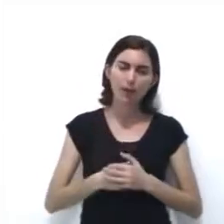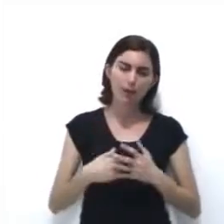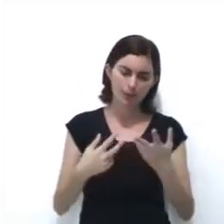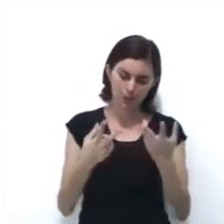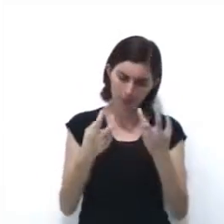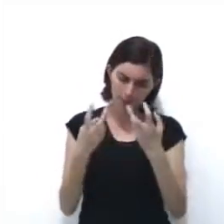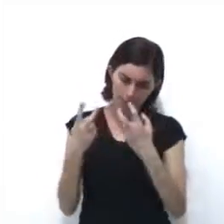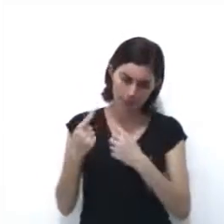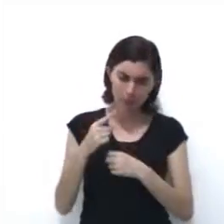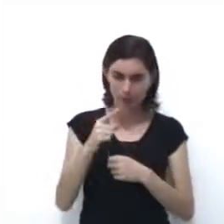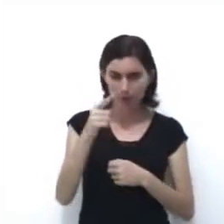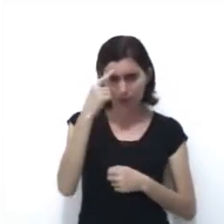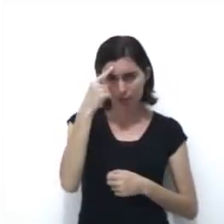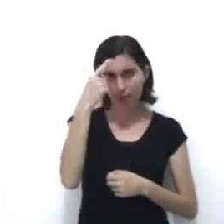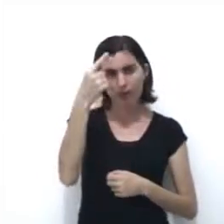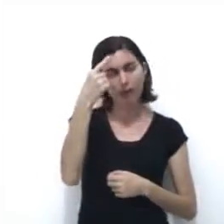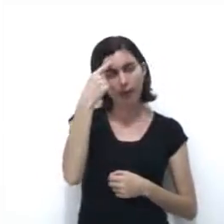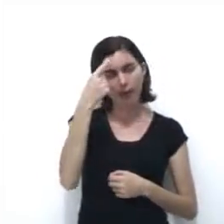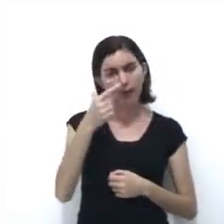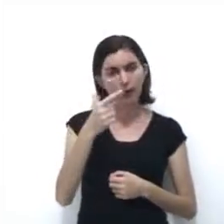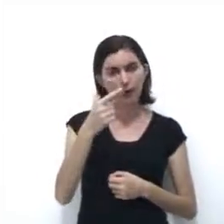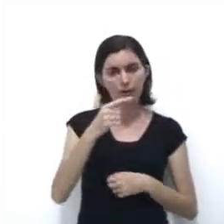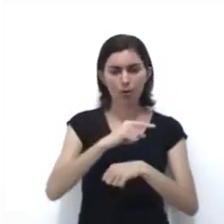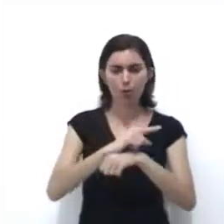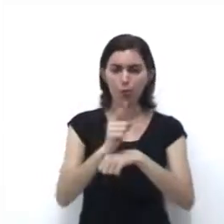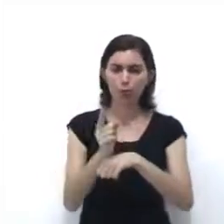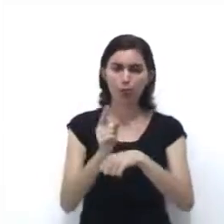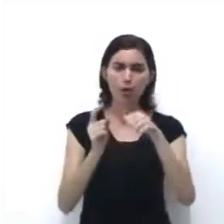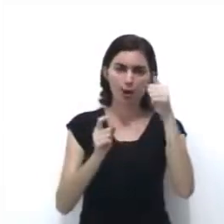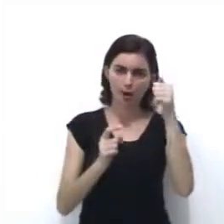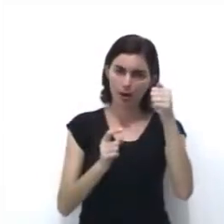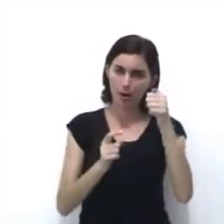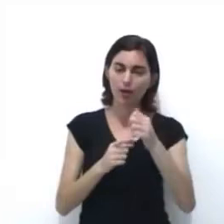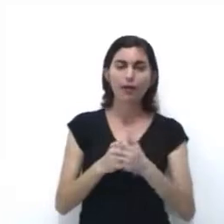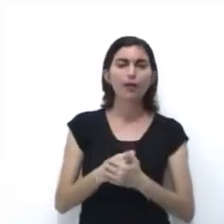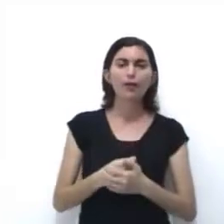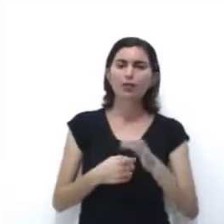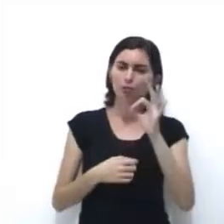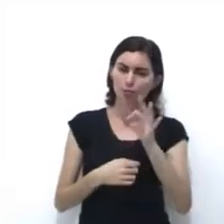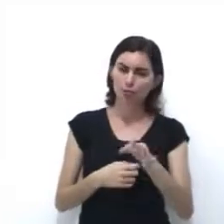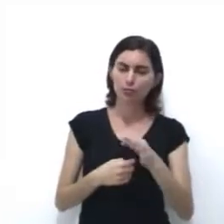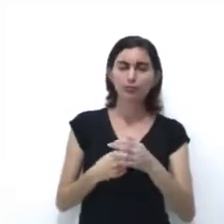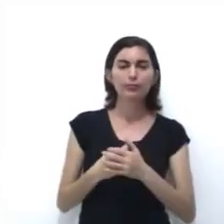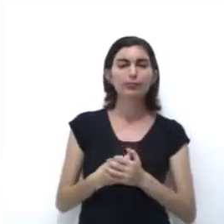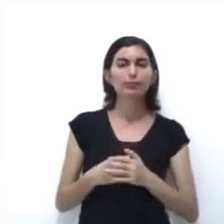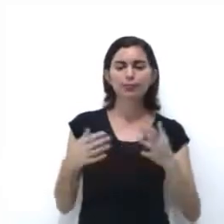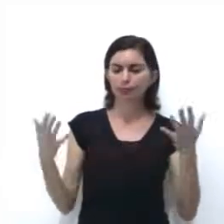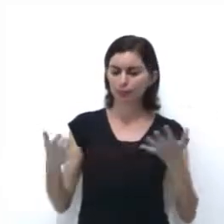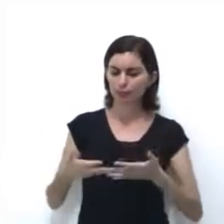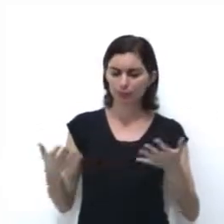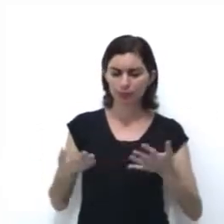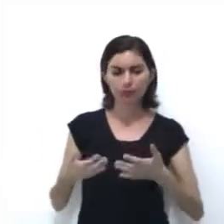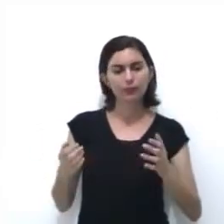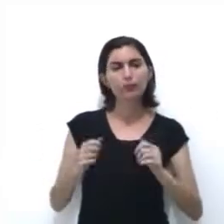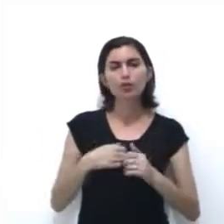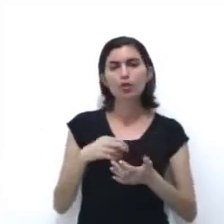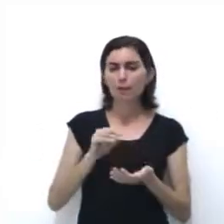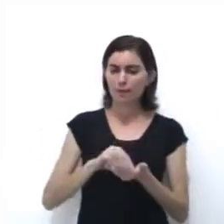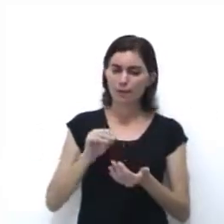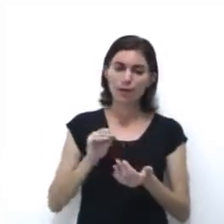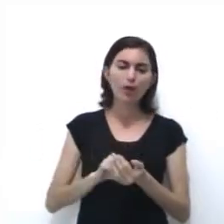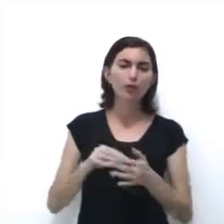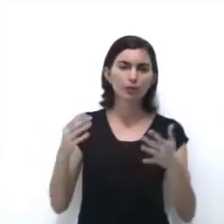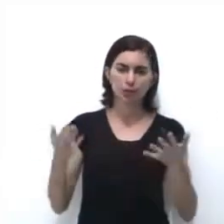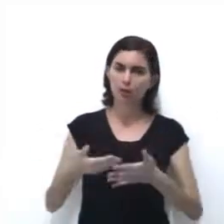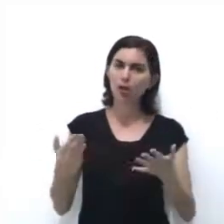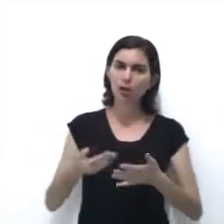Legal. Estou percebendo aí que você está sacando aí. O relógio A, justamente. Muito bem. Agora, obviamente só